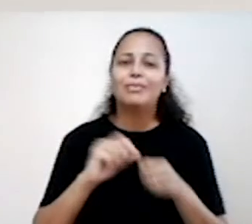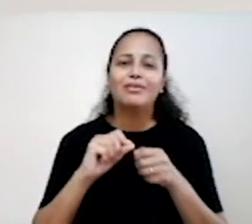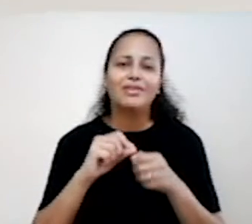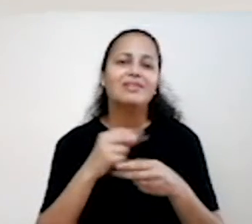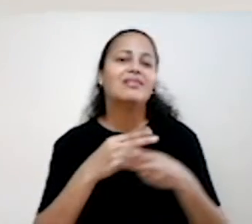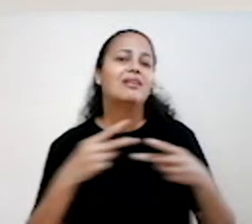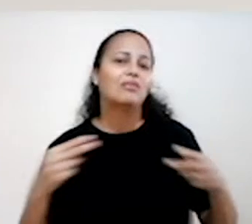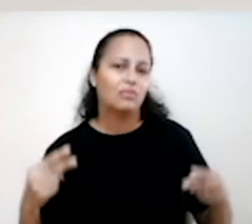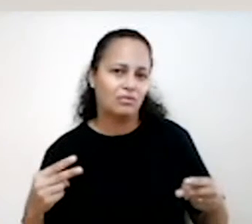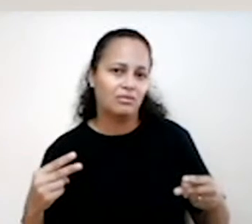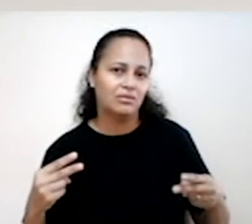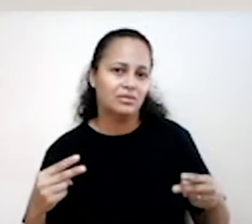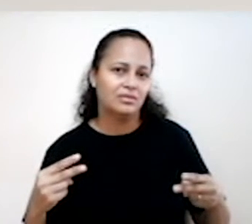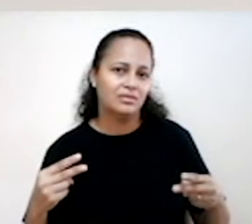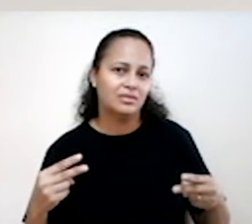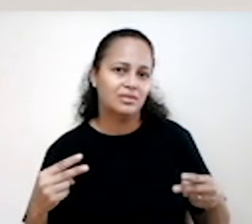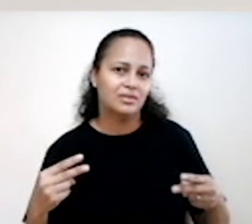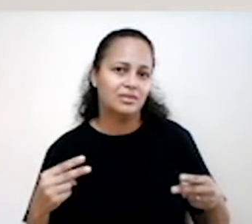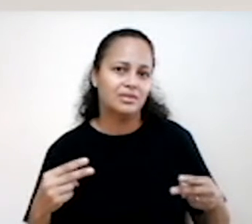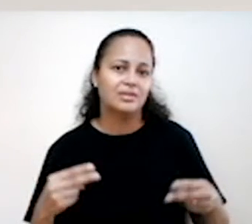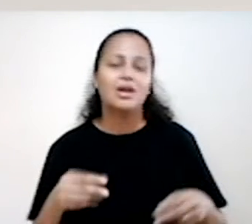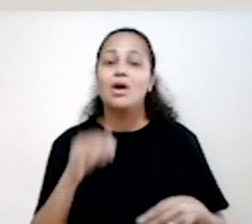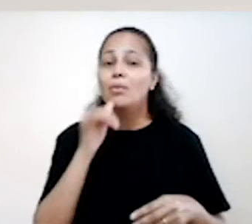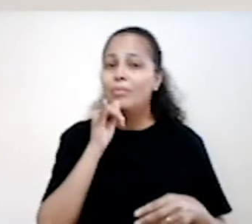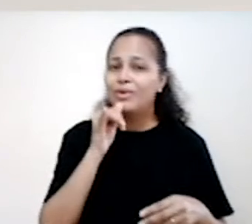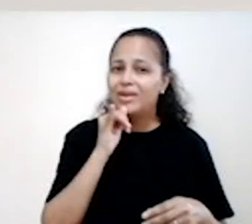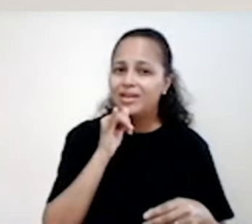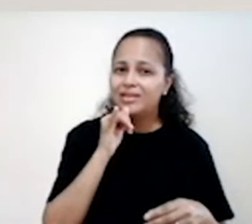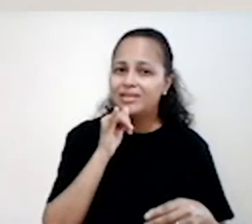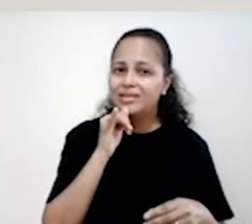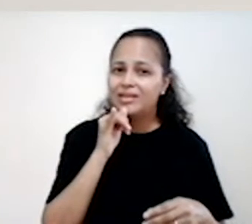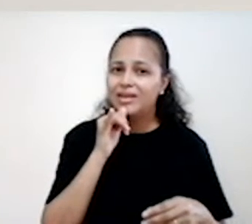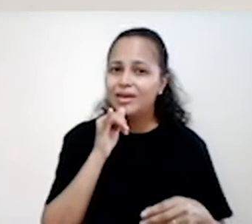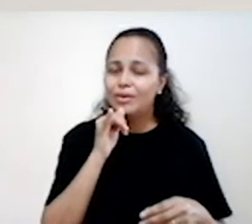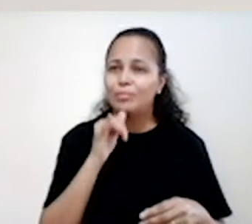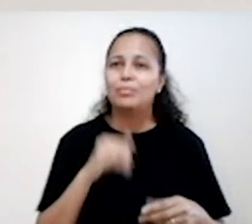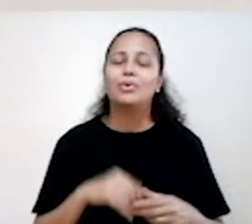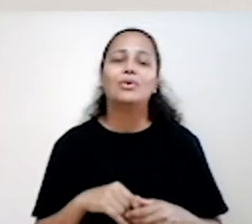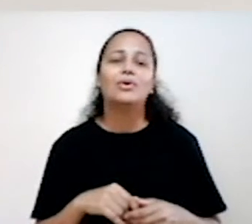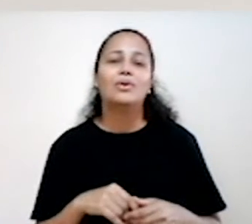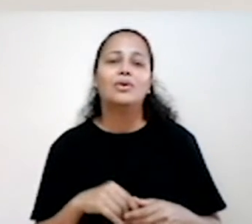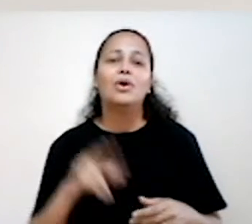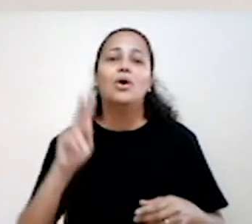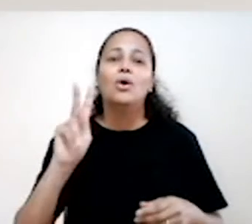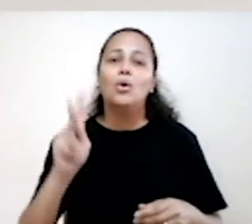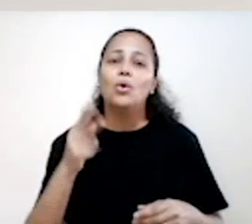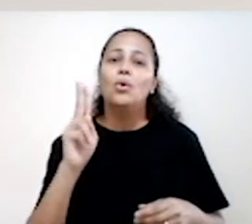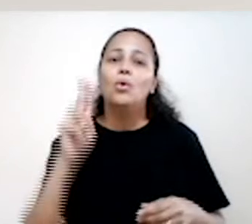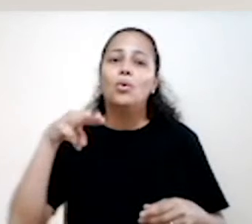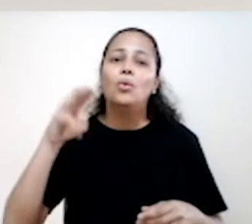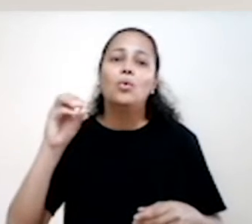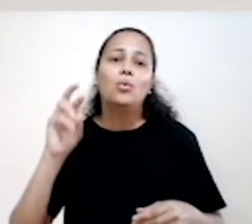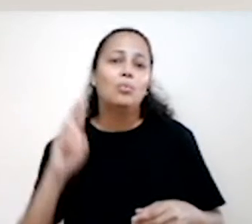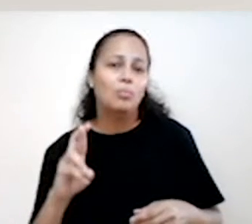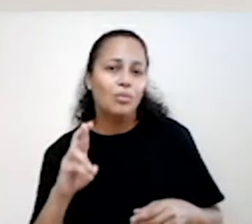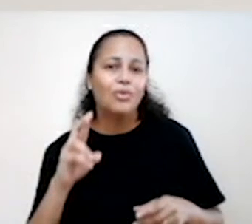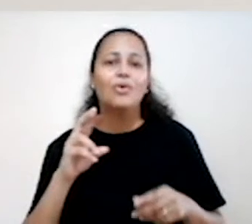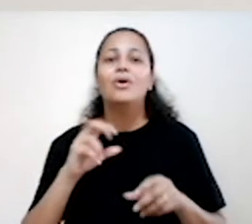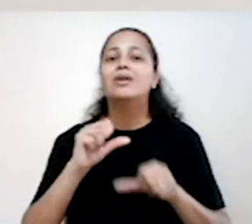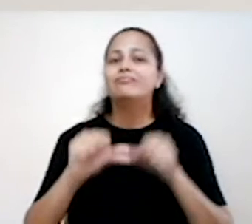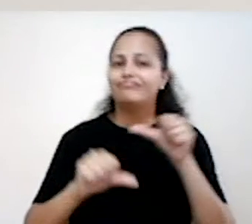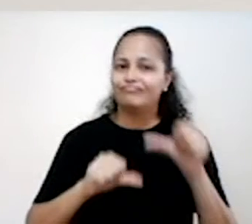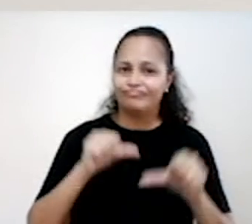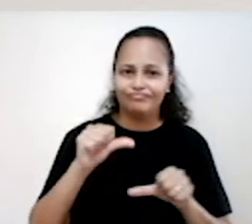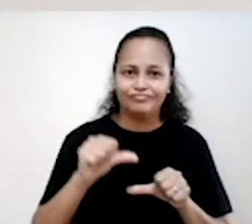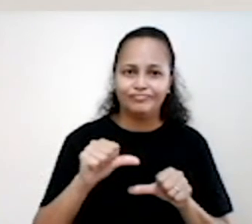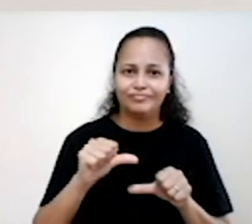às suas tarefas. As alterações repentinas de humor também acontecem em momentos onde há extrema pressão e cobrança,